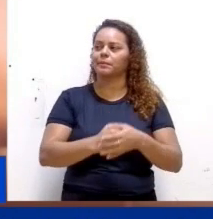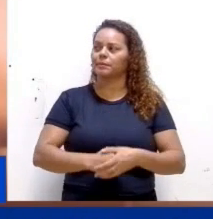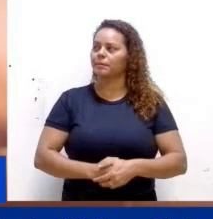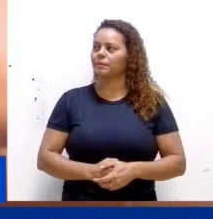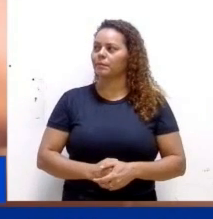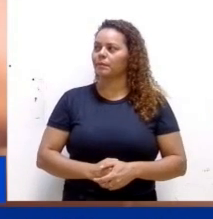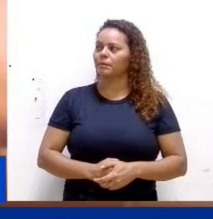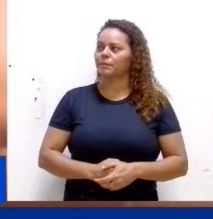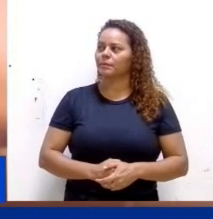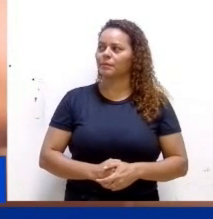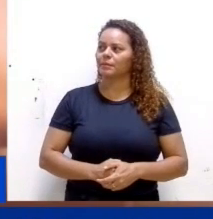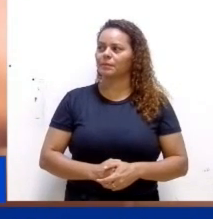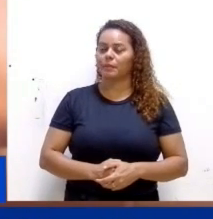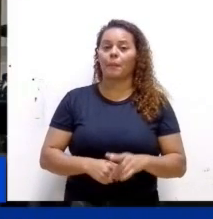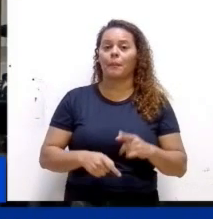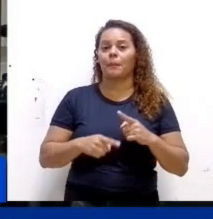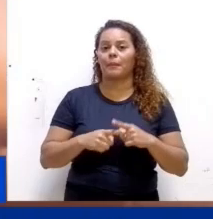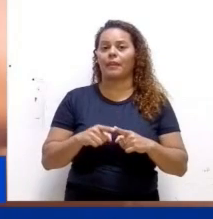Por quê?